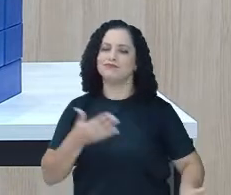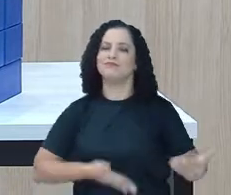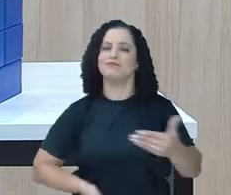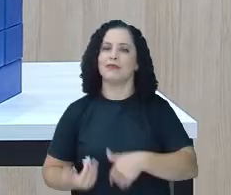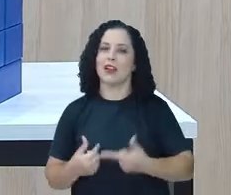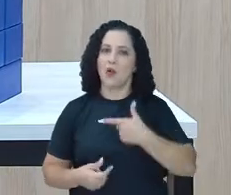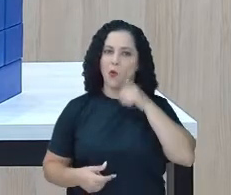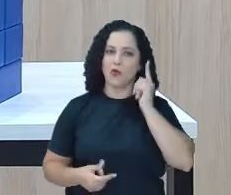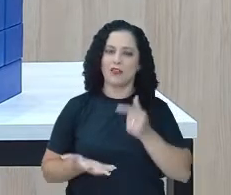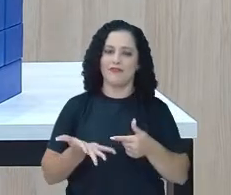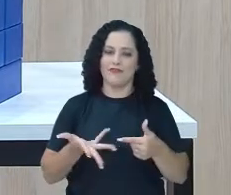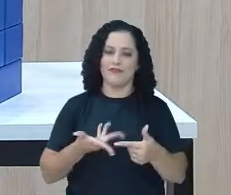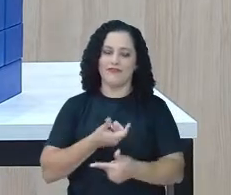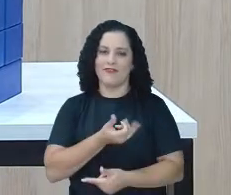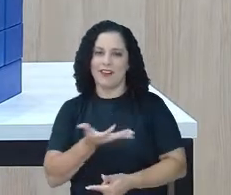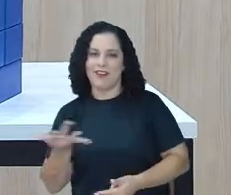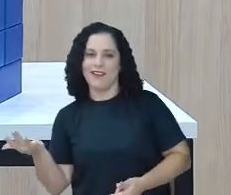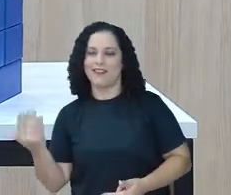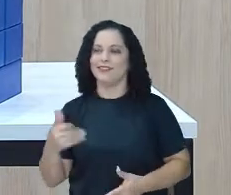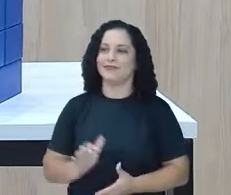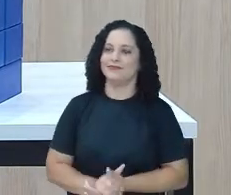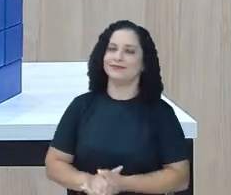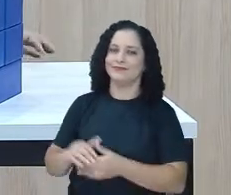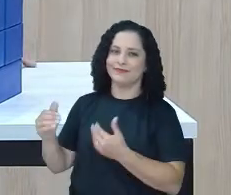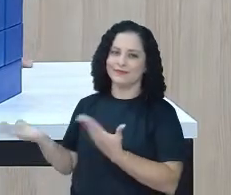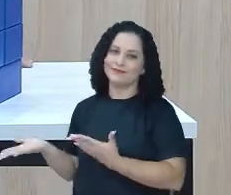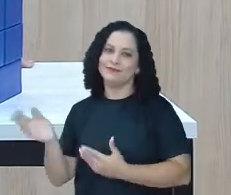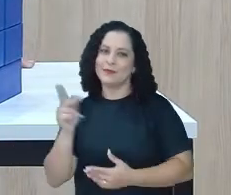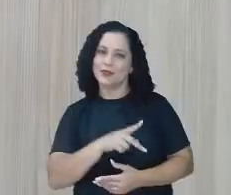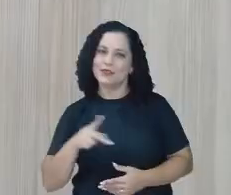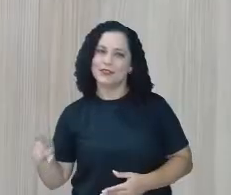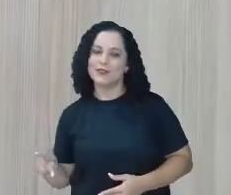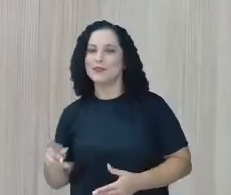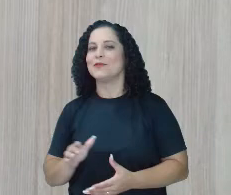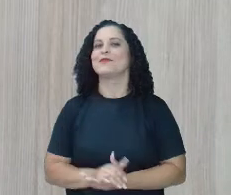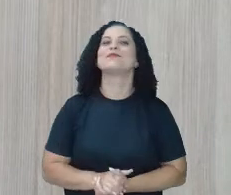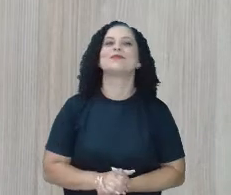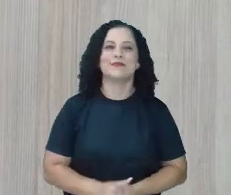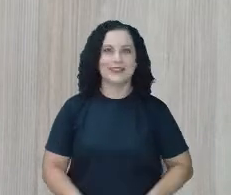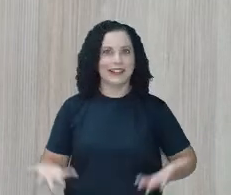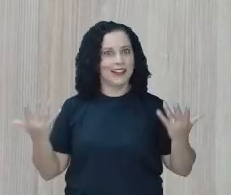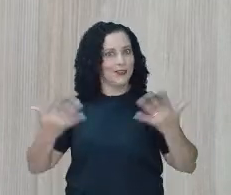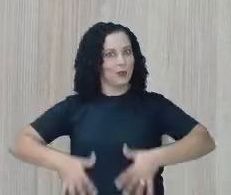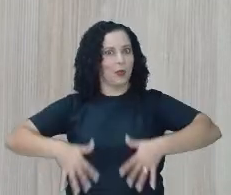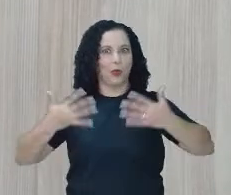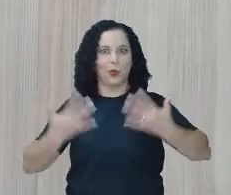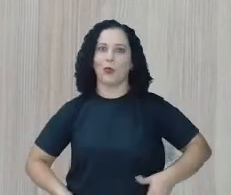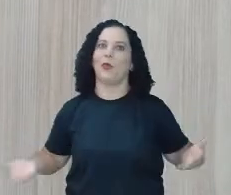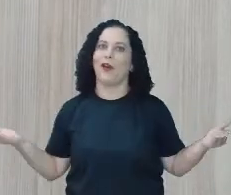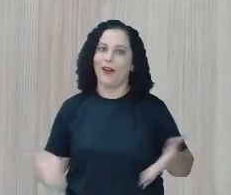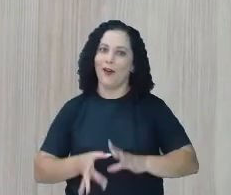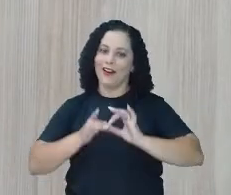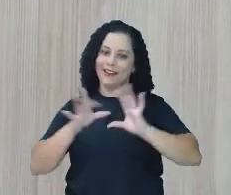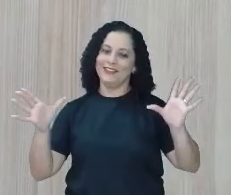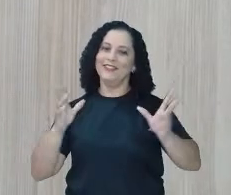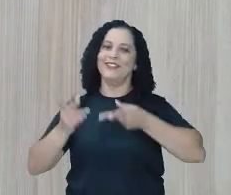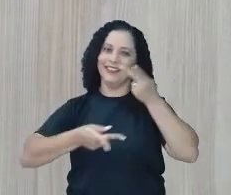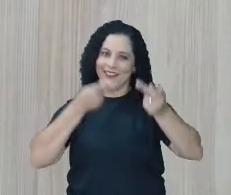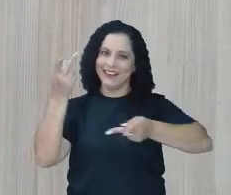bastante respostas, a gente vai ver aqui. Diga lá, professor Pedro. Até que fim, né? Tu deixou eu falar.